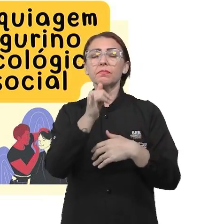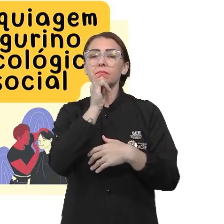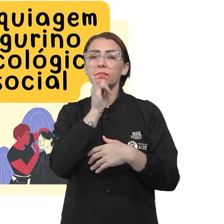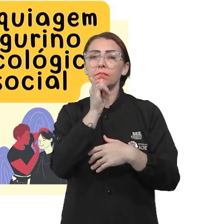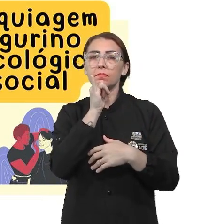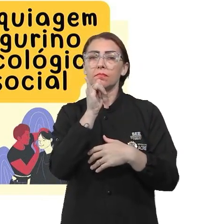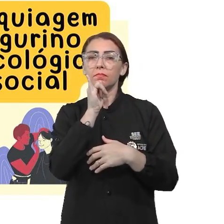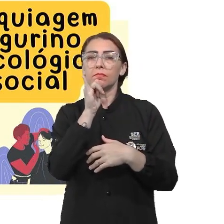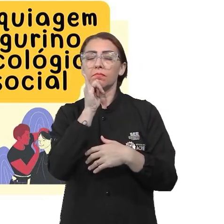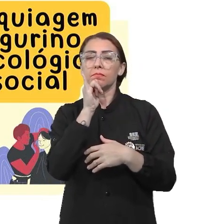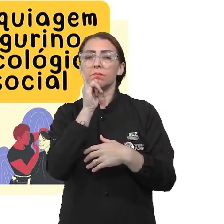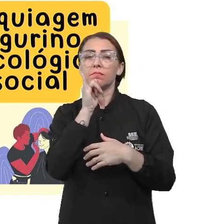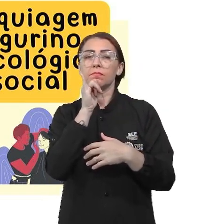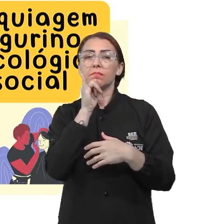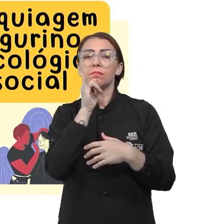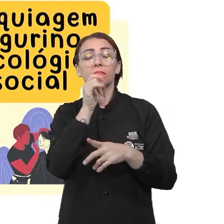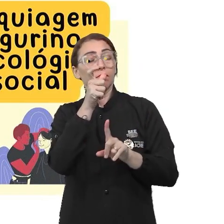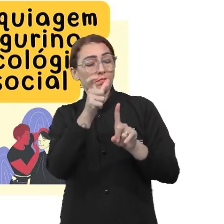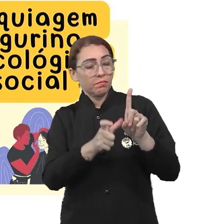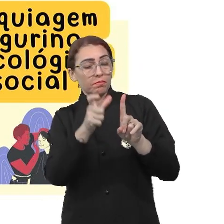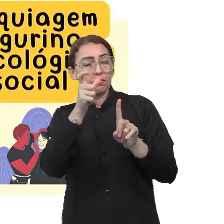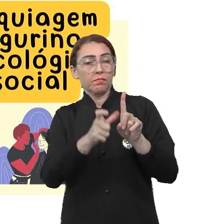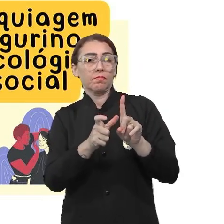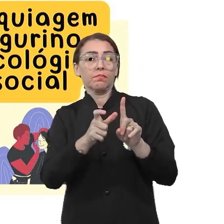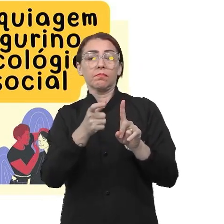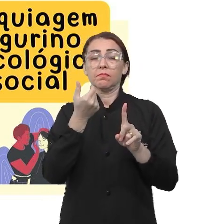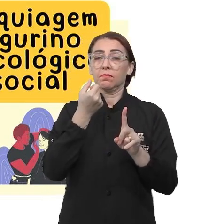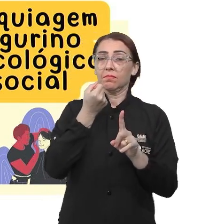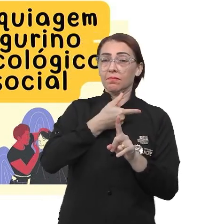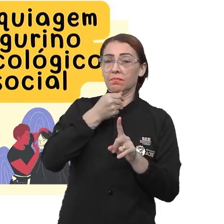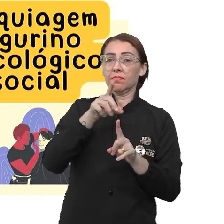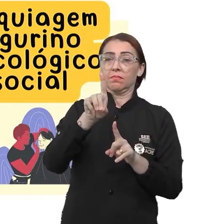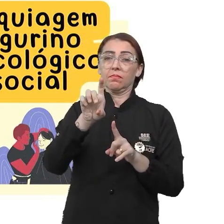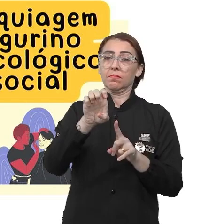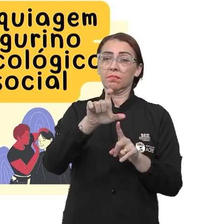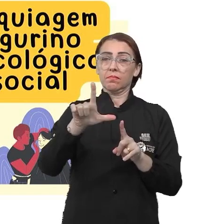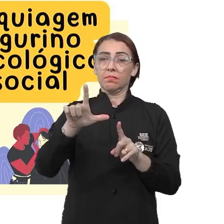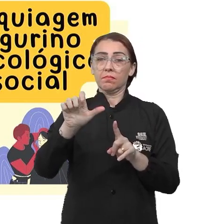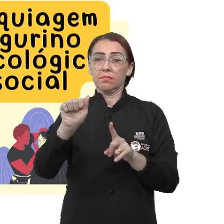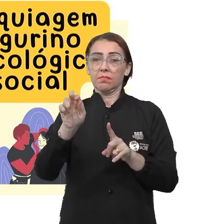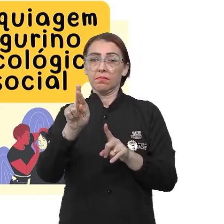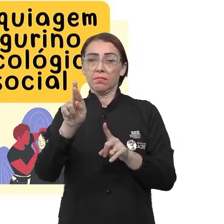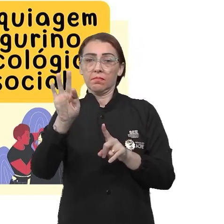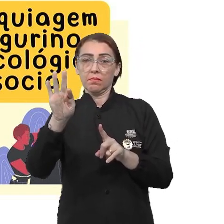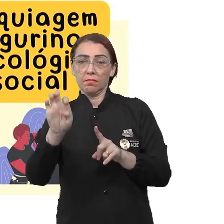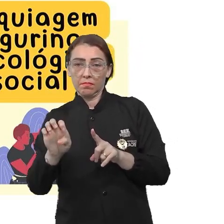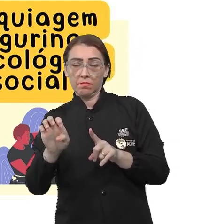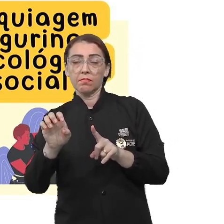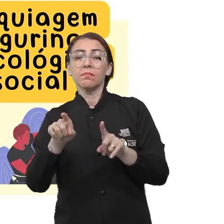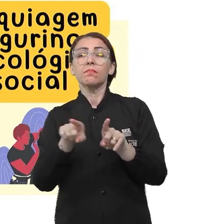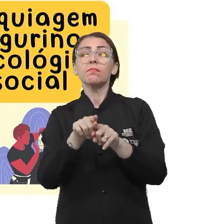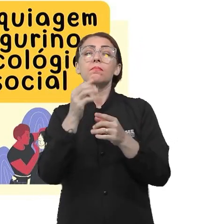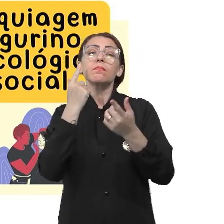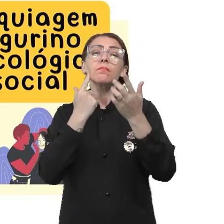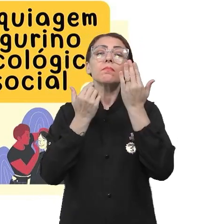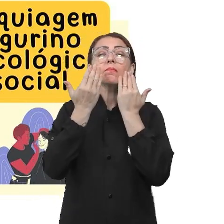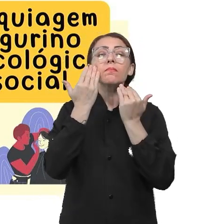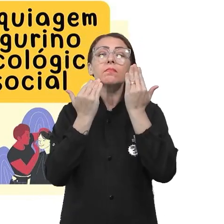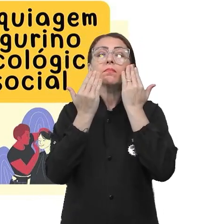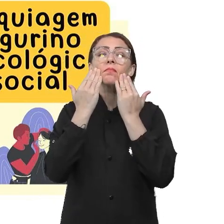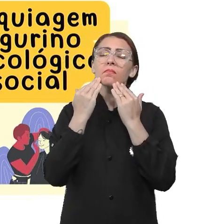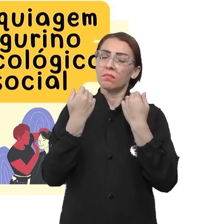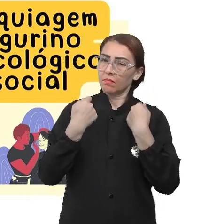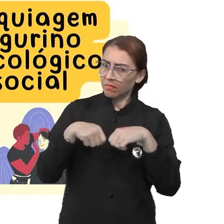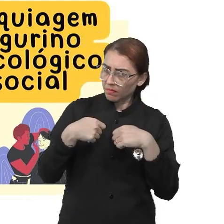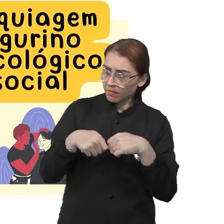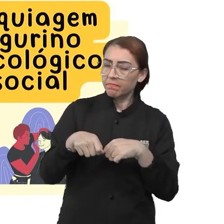exemplo dos personagens fixos da comédia dell'arte. E maquiagem figurino é